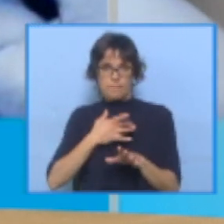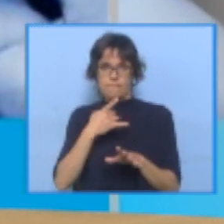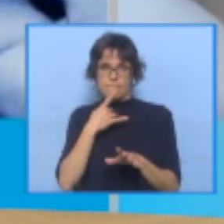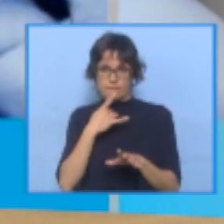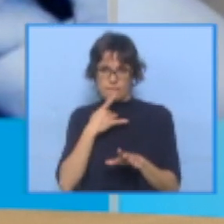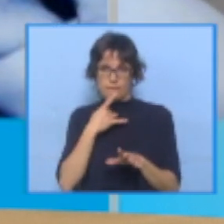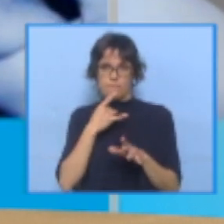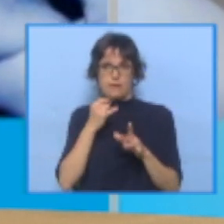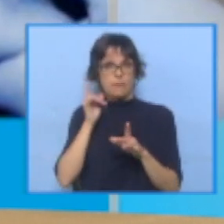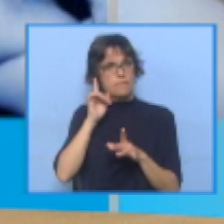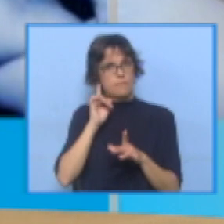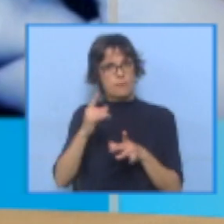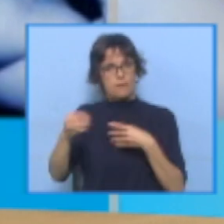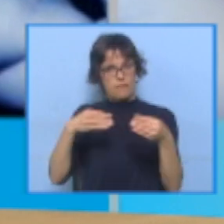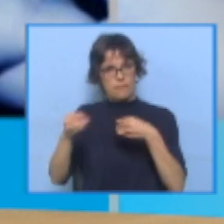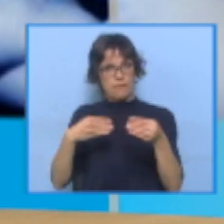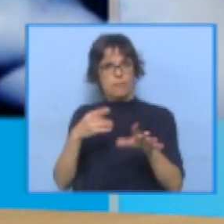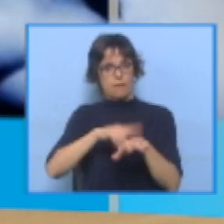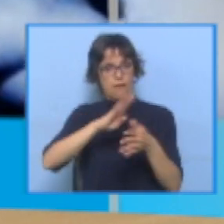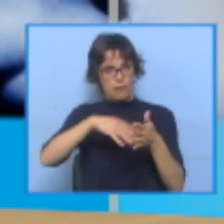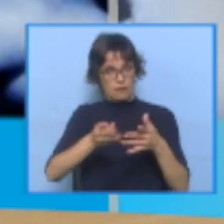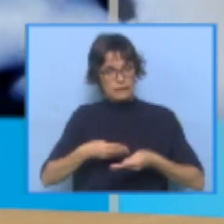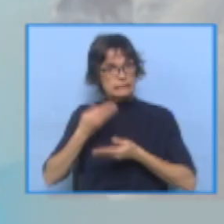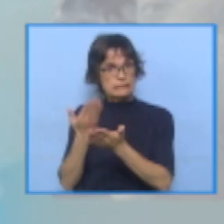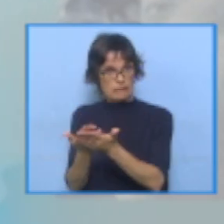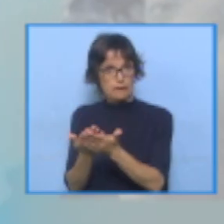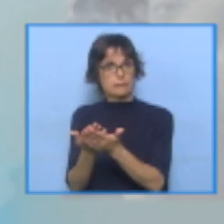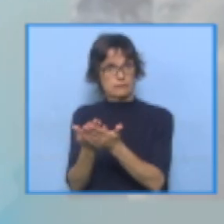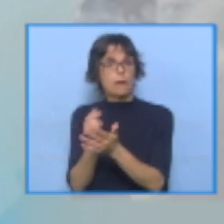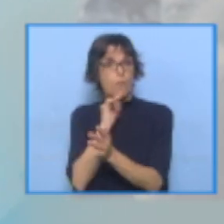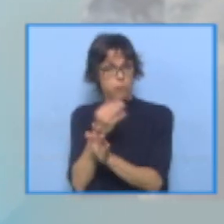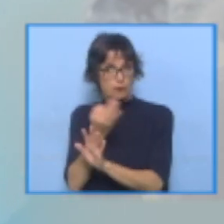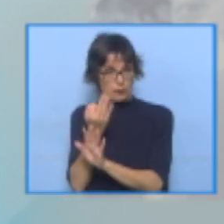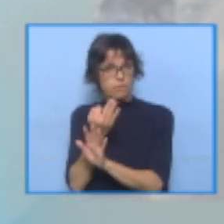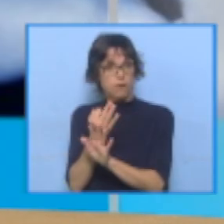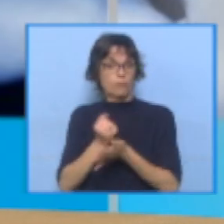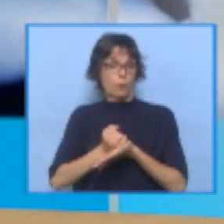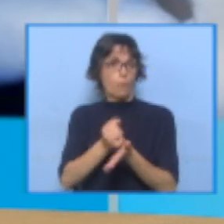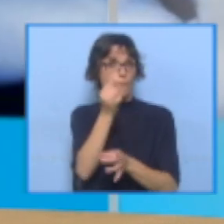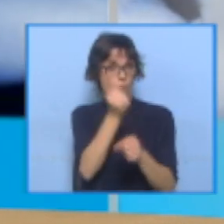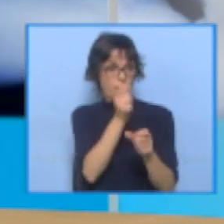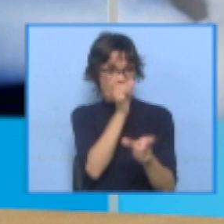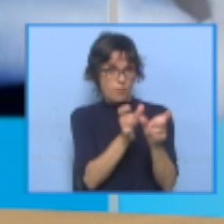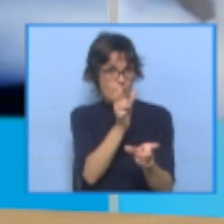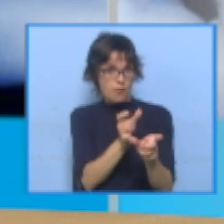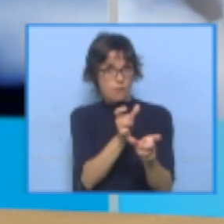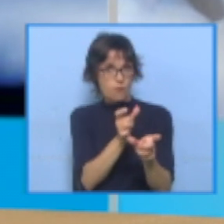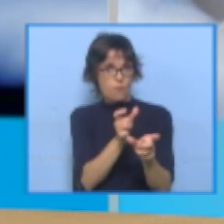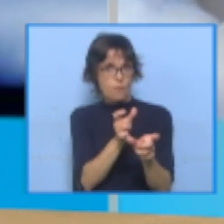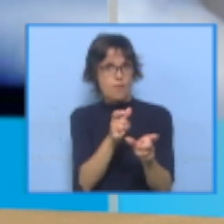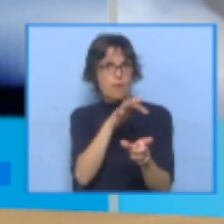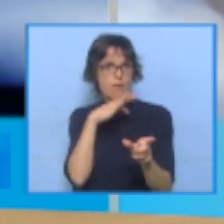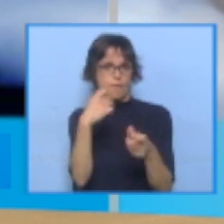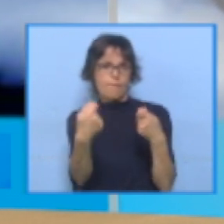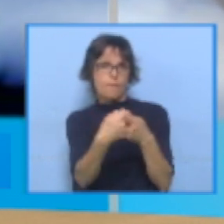tipo de flexibilidade de horários, etc., pode gerir ao longo da vida do trabalhador também esta flexibilidade e, portanto, há aqui assim